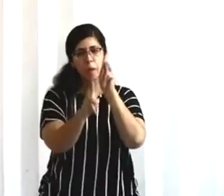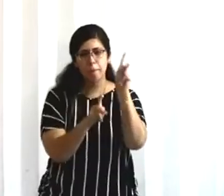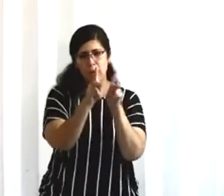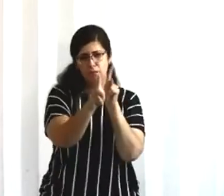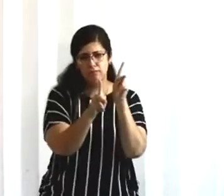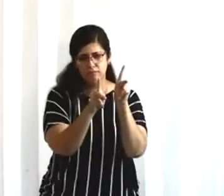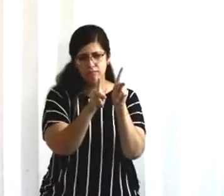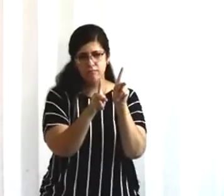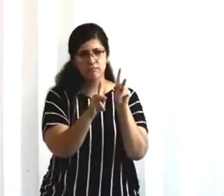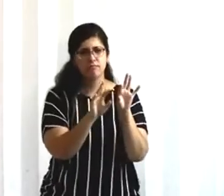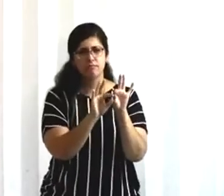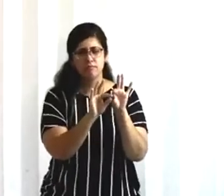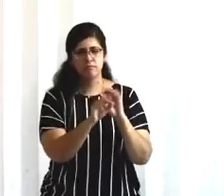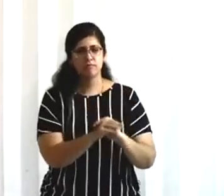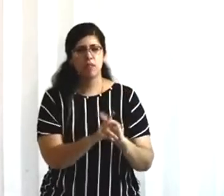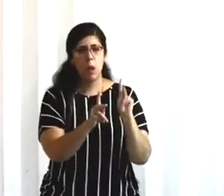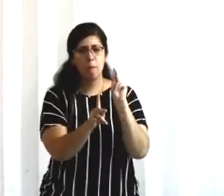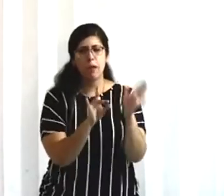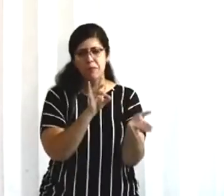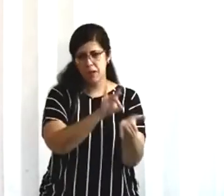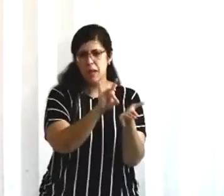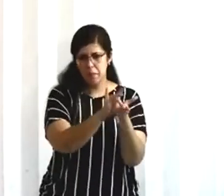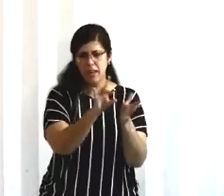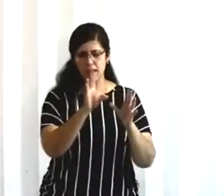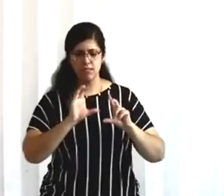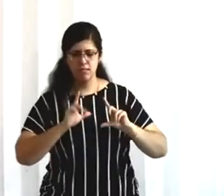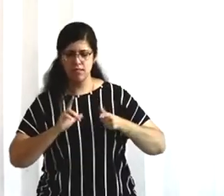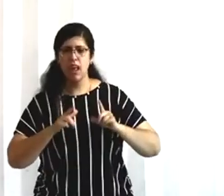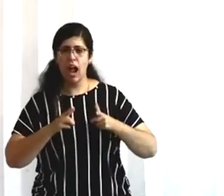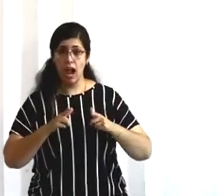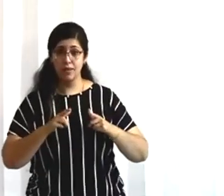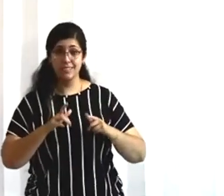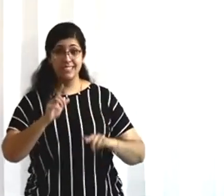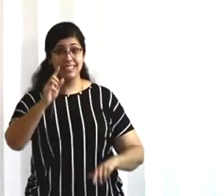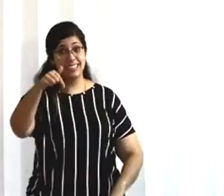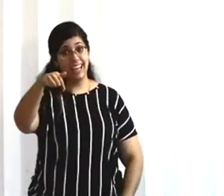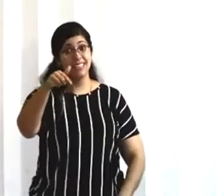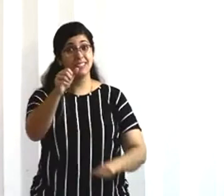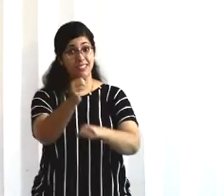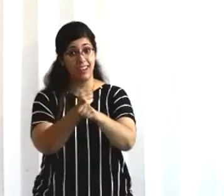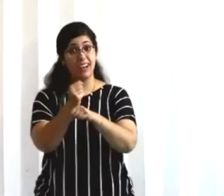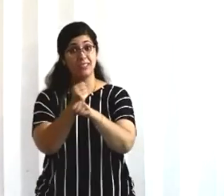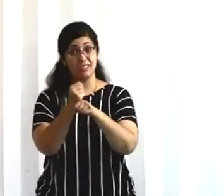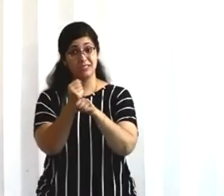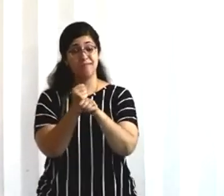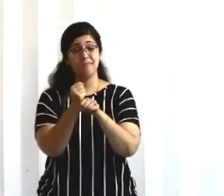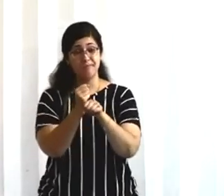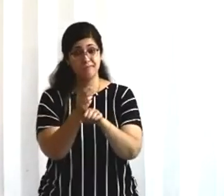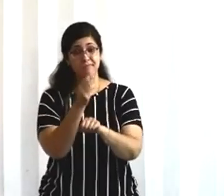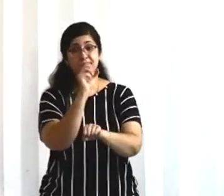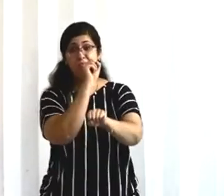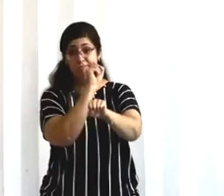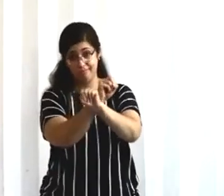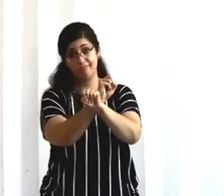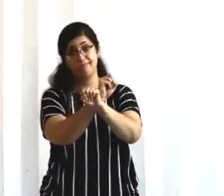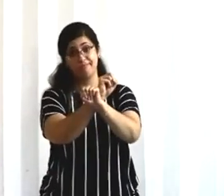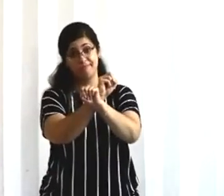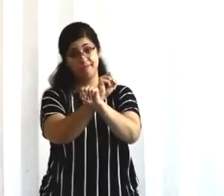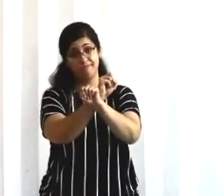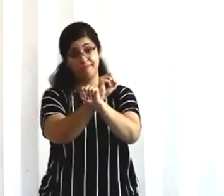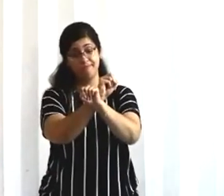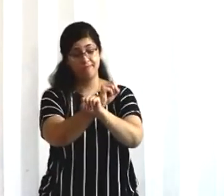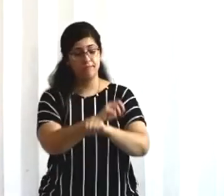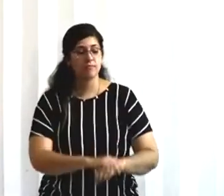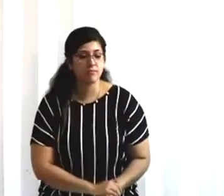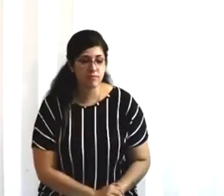medianitas. Deus deu o povo de Israel sobre jugo de 7 anos dos medianitas, mas Ele